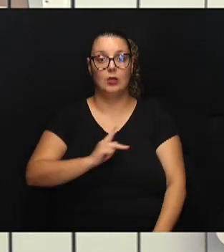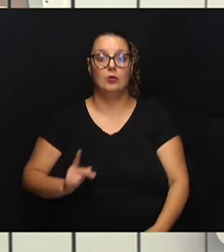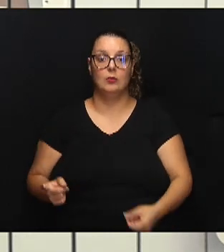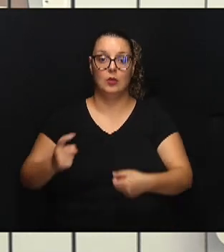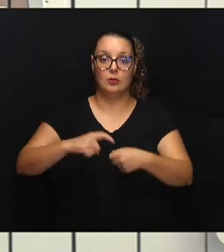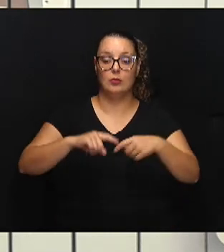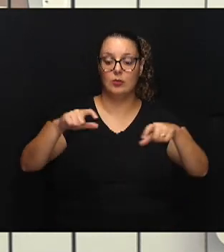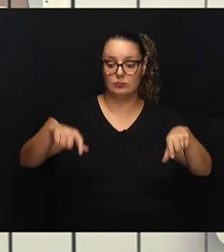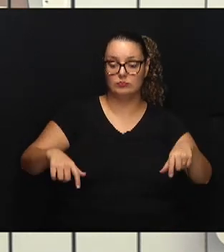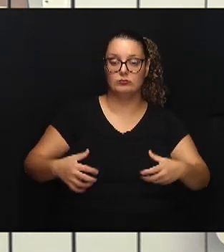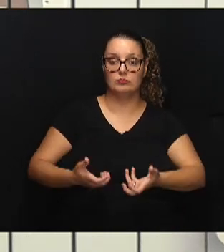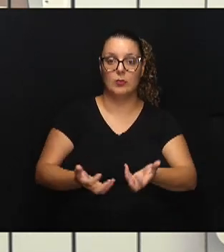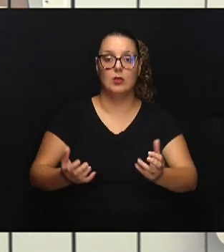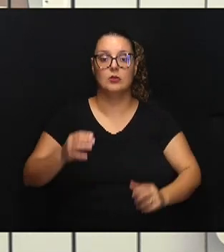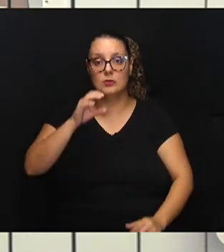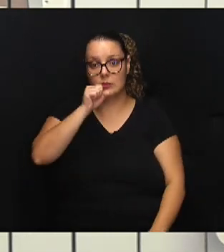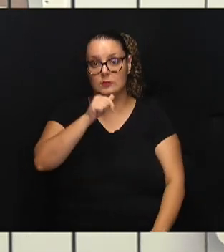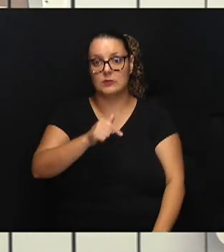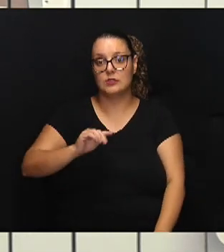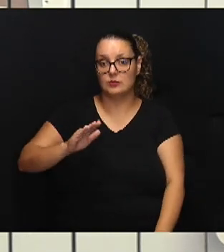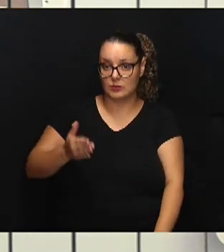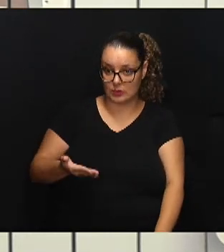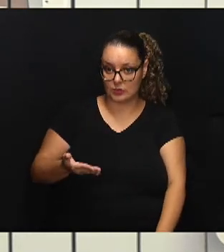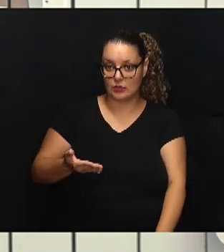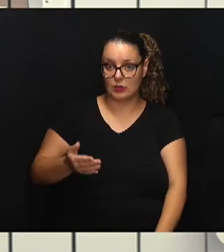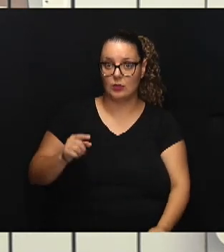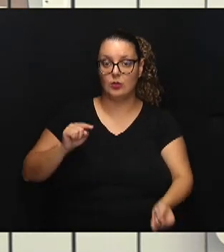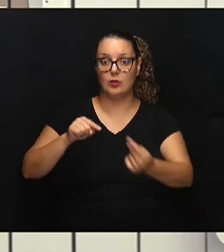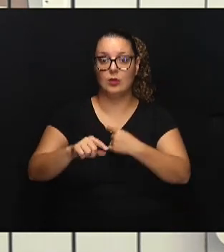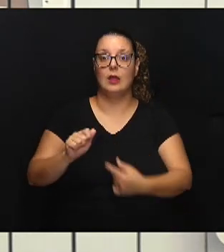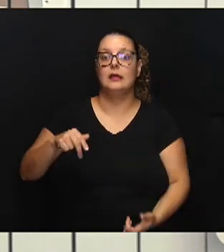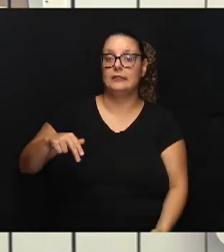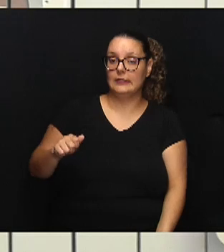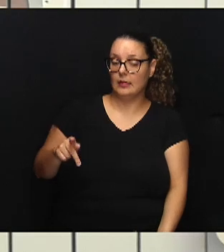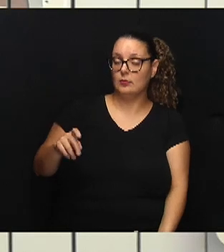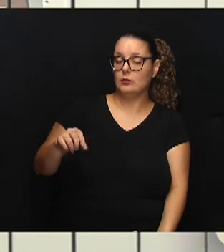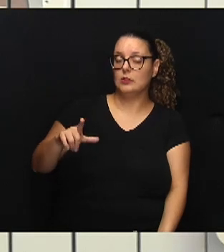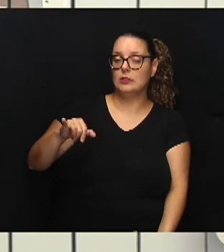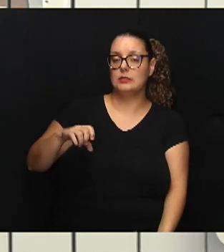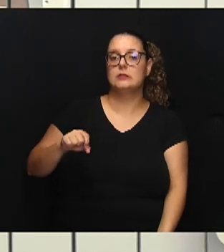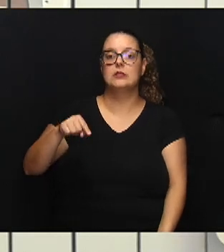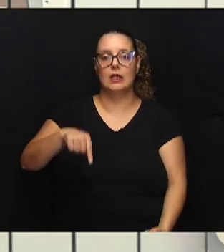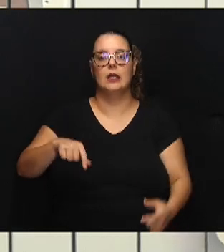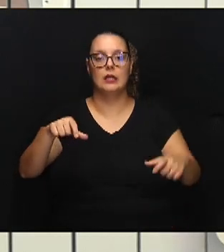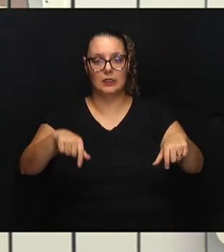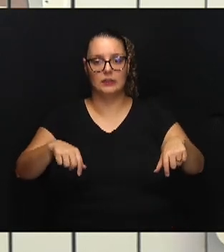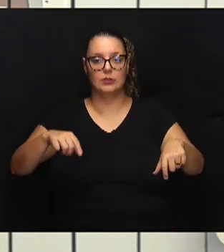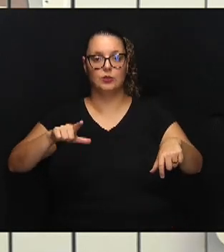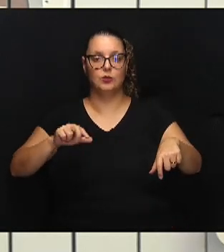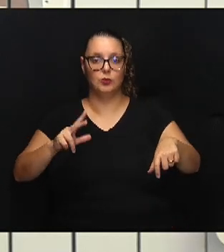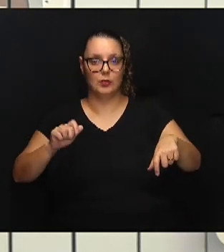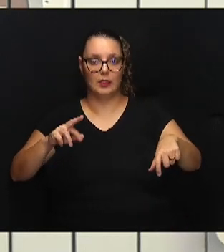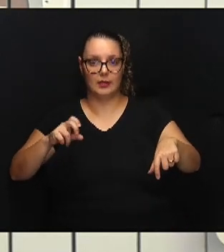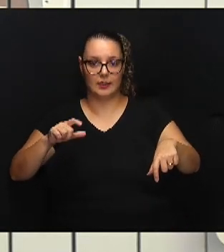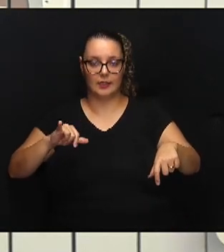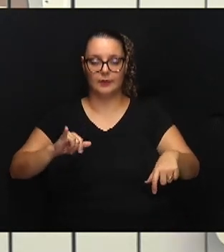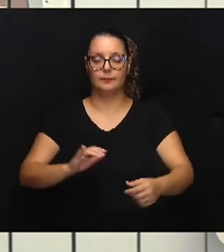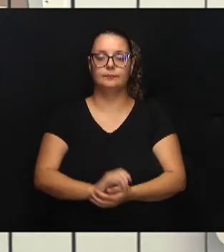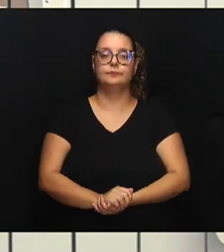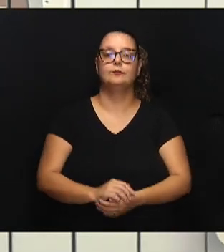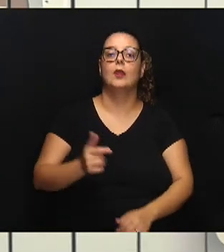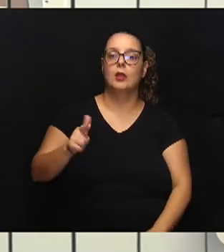no sábado, 7h30 da noite, contra o Anápolis, aqui em Campinas, no estádio Moisés Lucarelli. E a gente